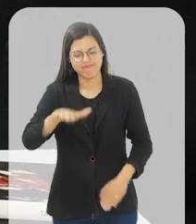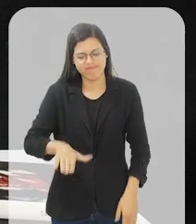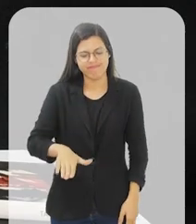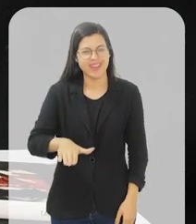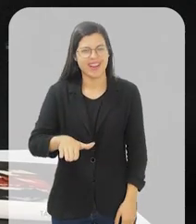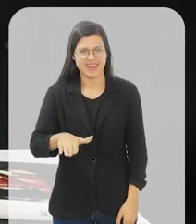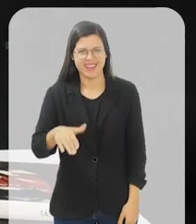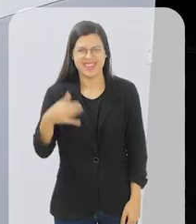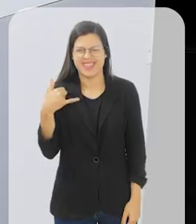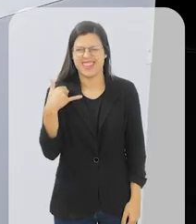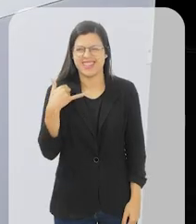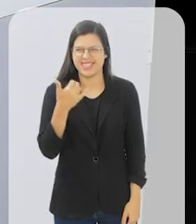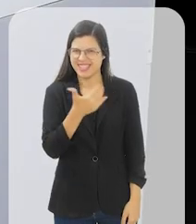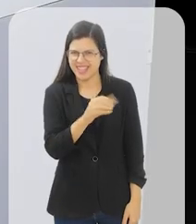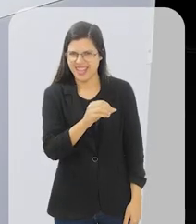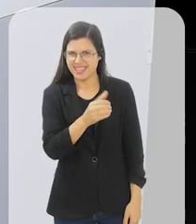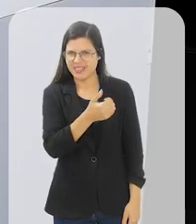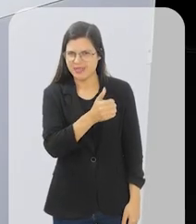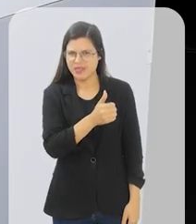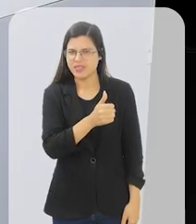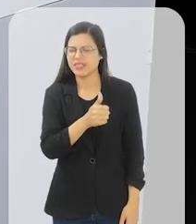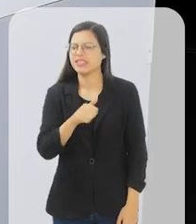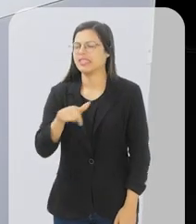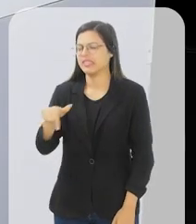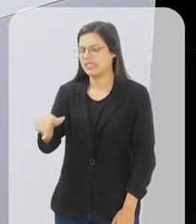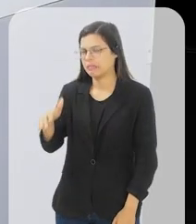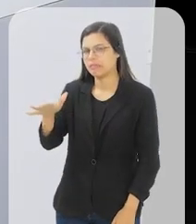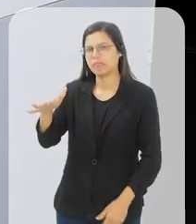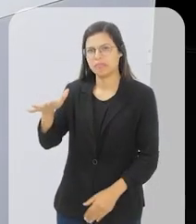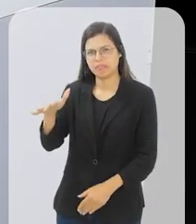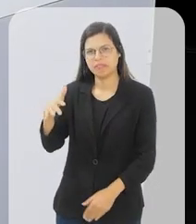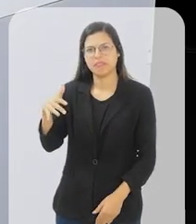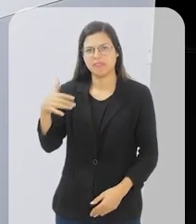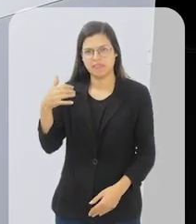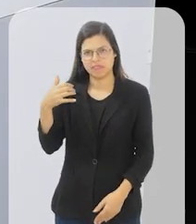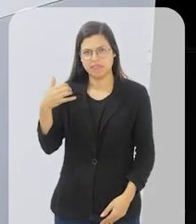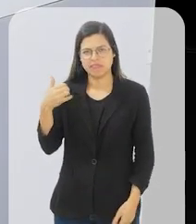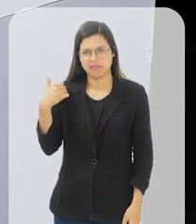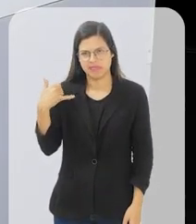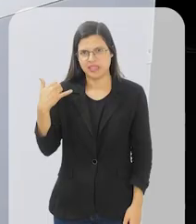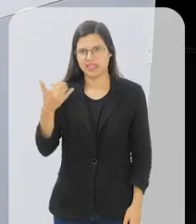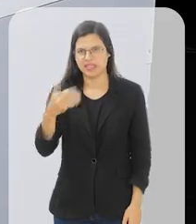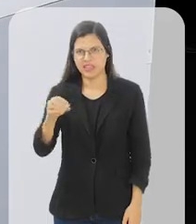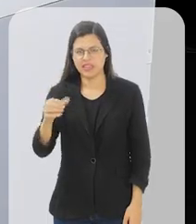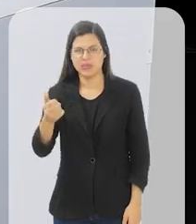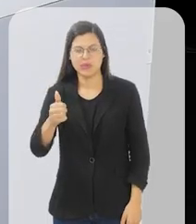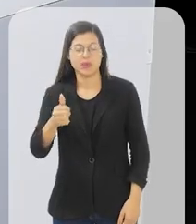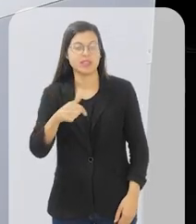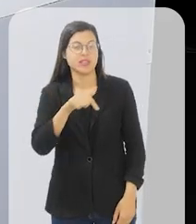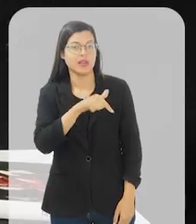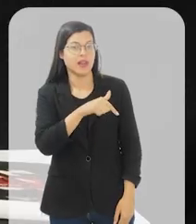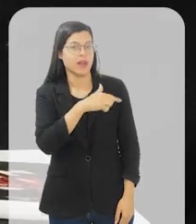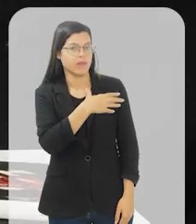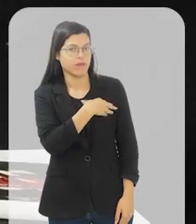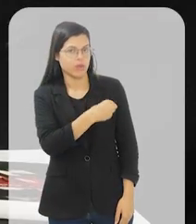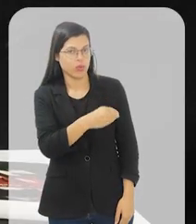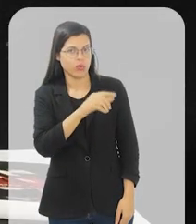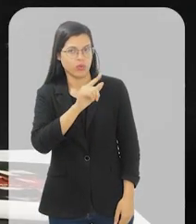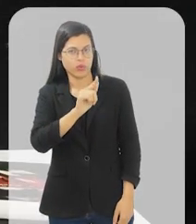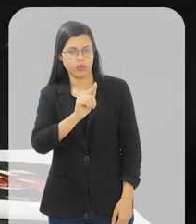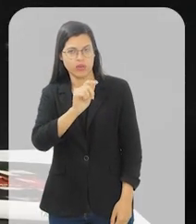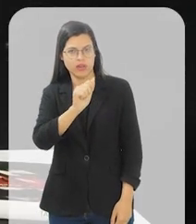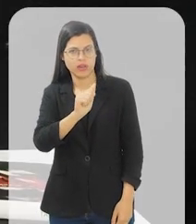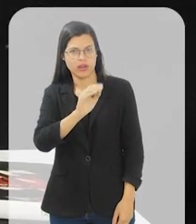anos? Ah, 10, 11 anos? Né? Ah, eu era guri, por aí. O Pablo é filho do Gabriel, que durante muitos anos